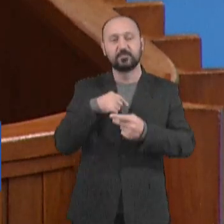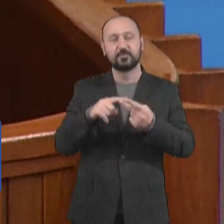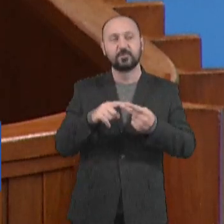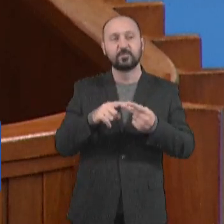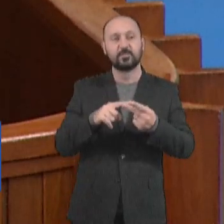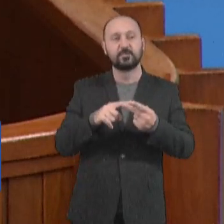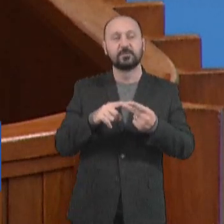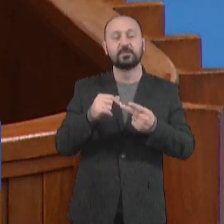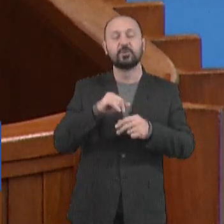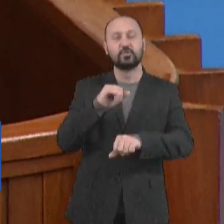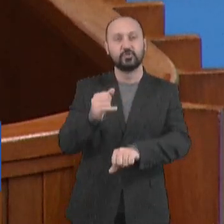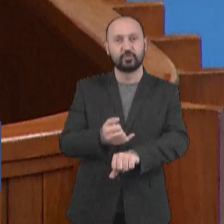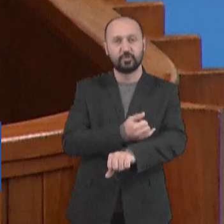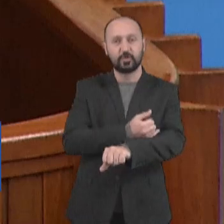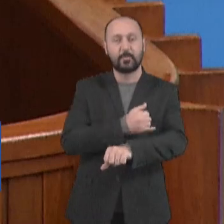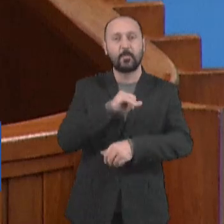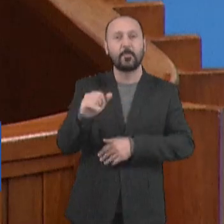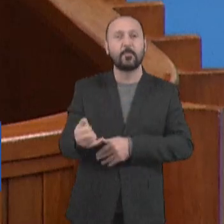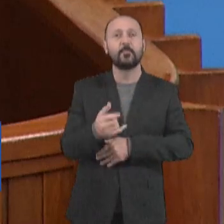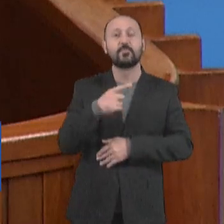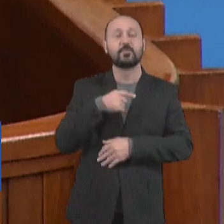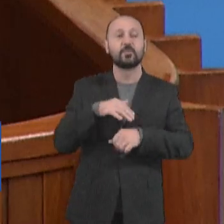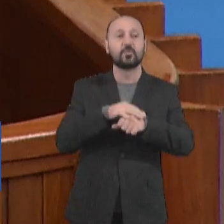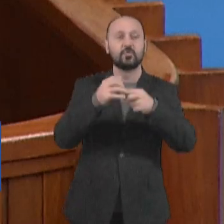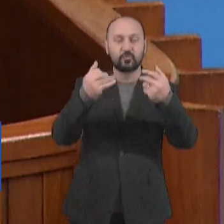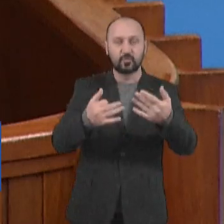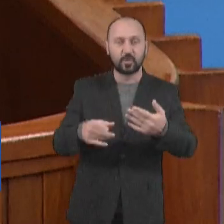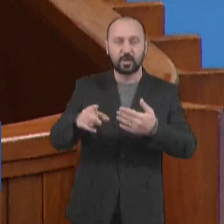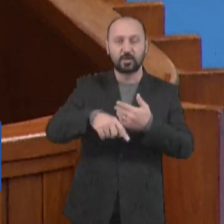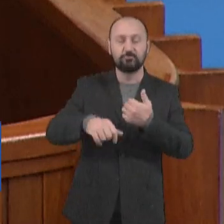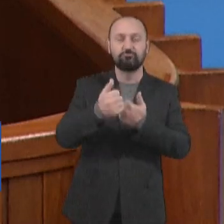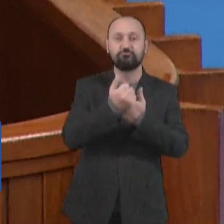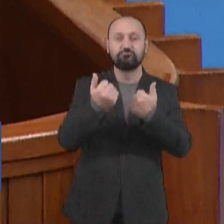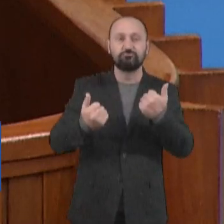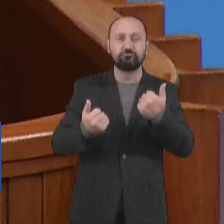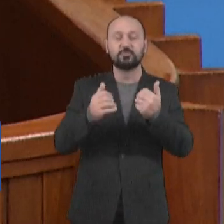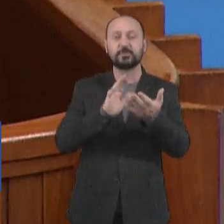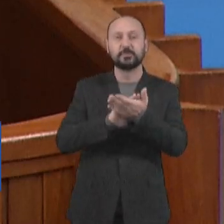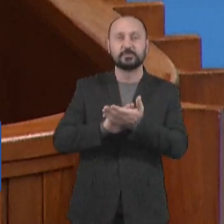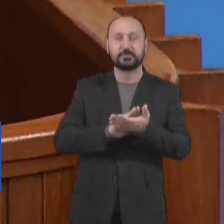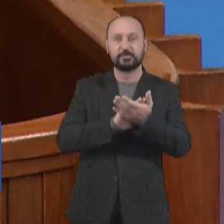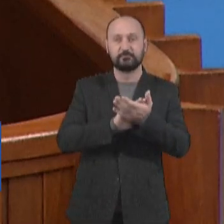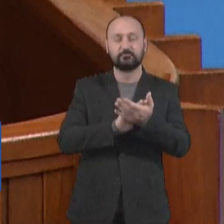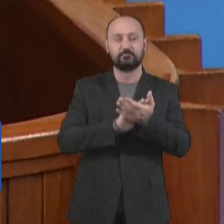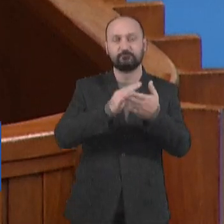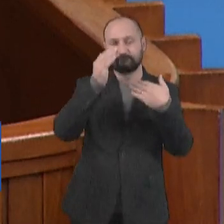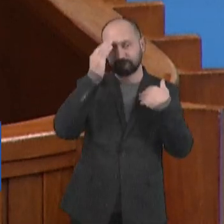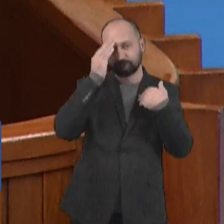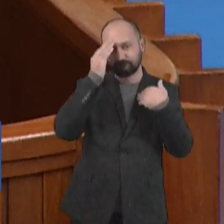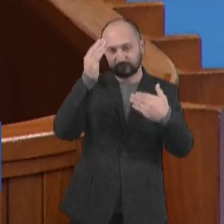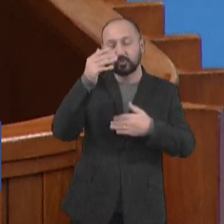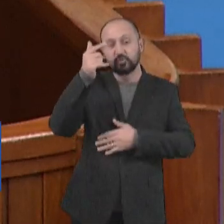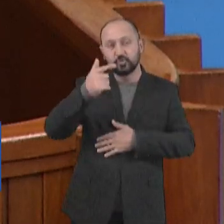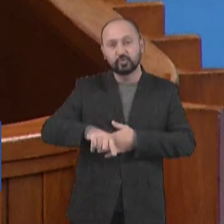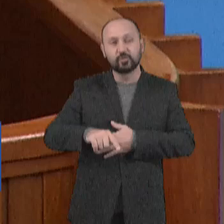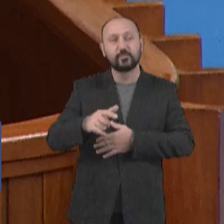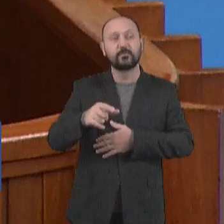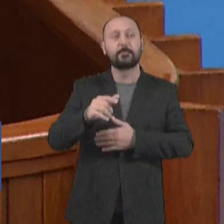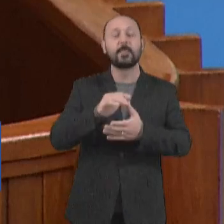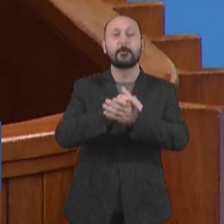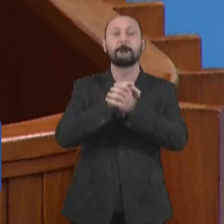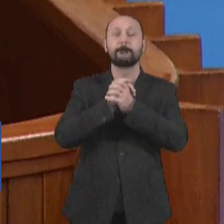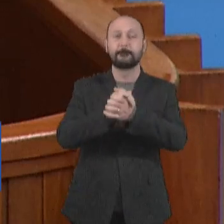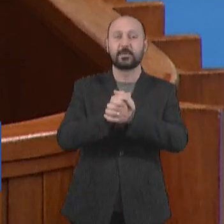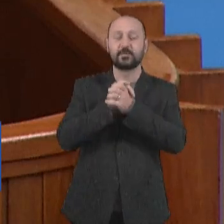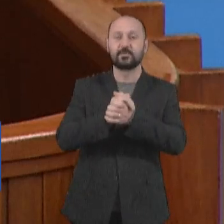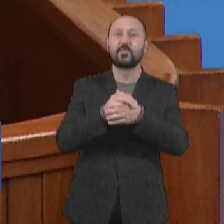o Guga de Jardim, pela oportunidade de falar em nome de vocês e de todos os nossos homenageados. Obrigado, mais uma vez,